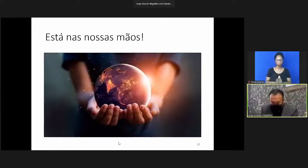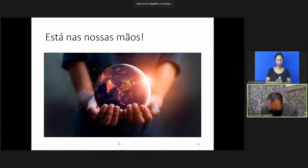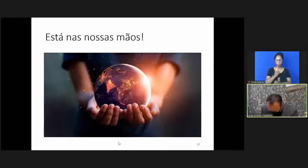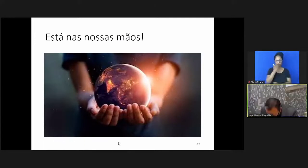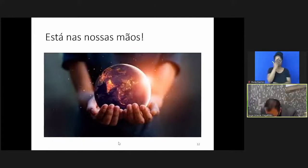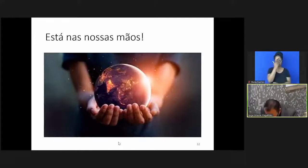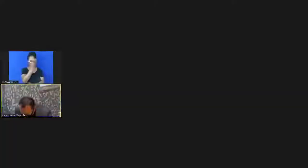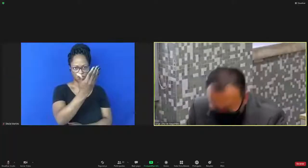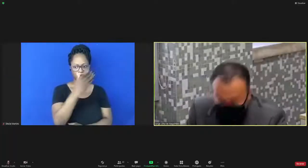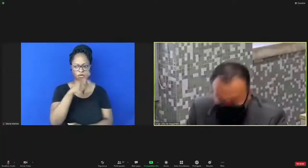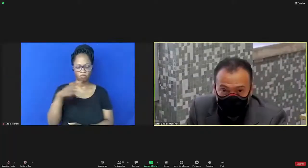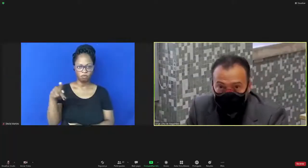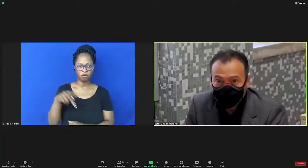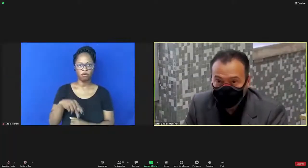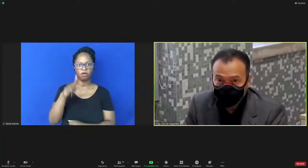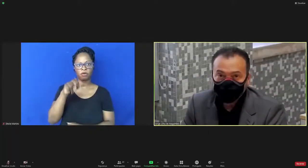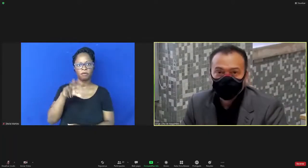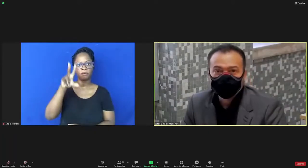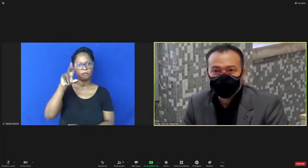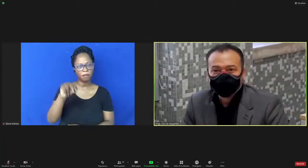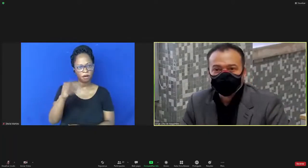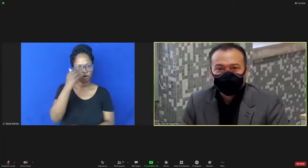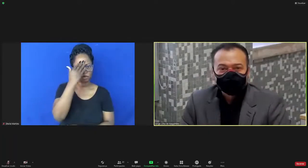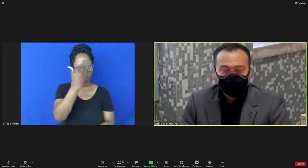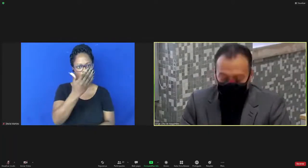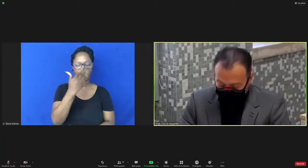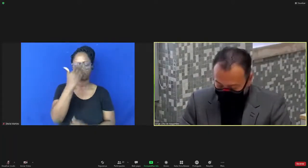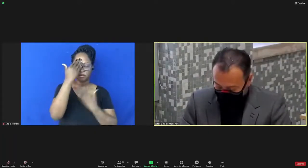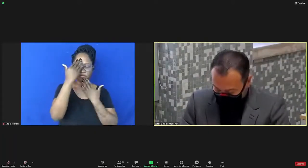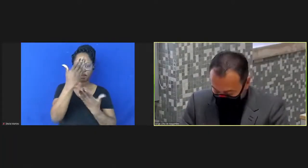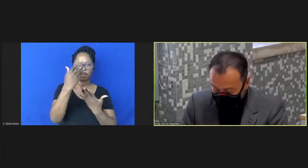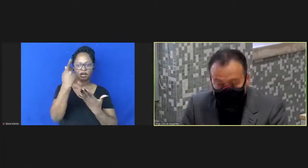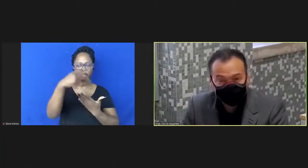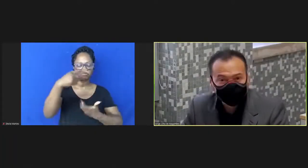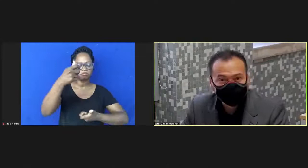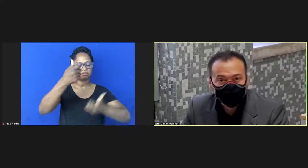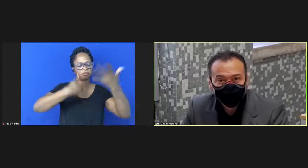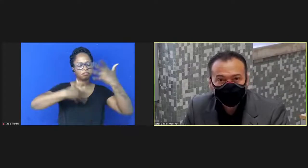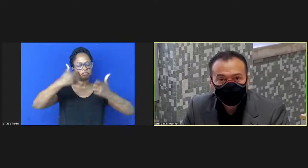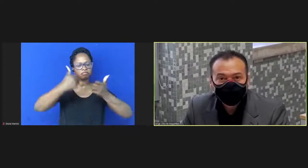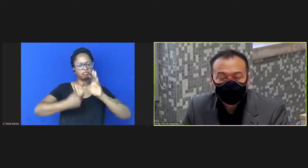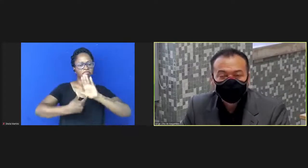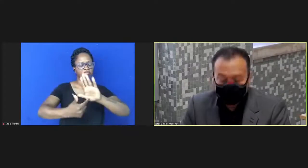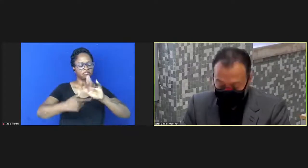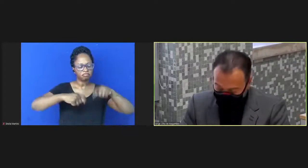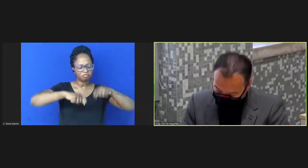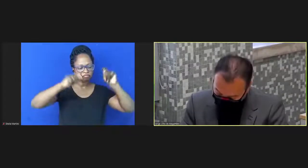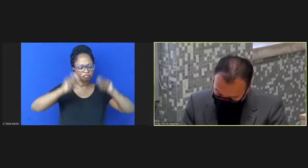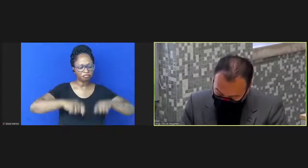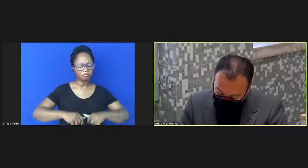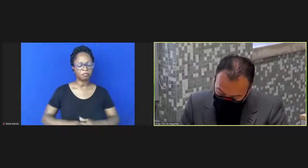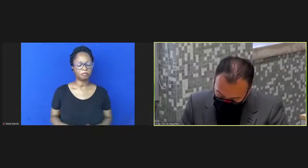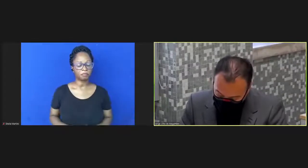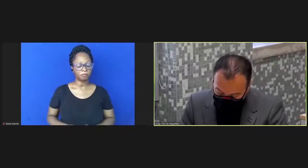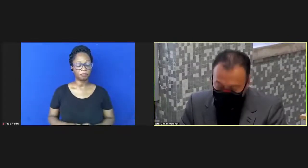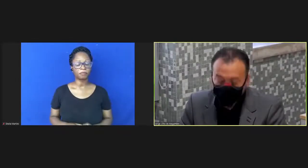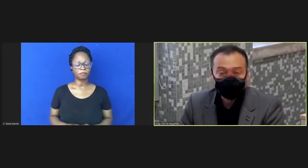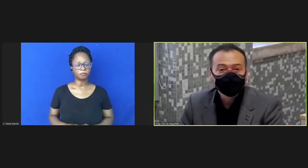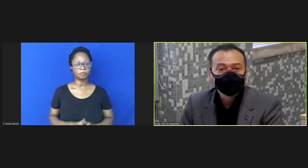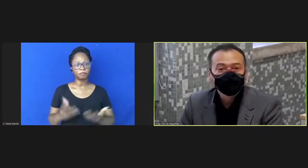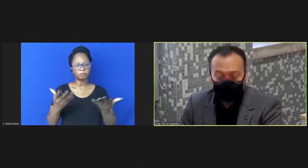professor Paulo Ferrinho muito obrigado por sua apresentação tão